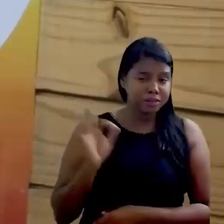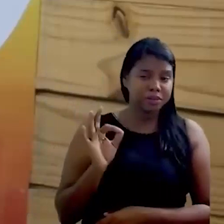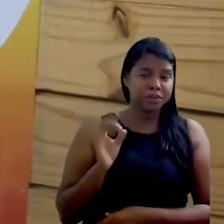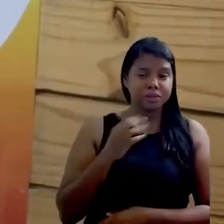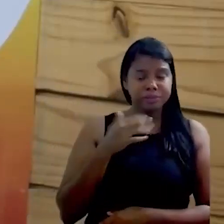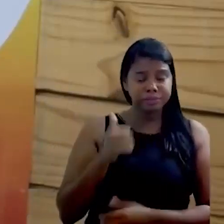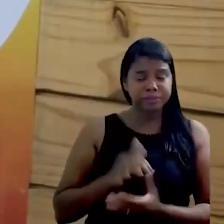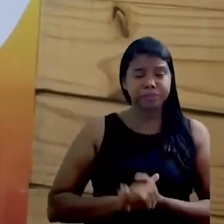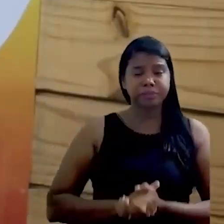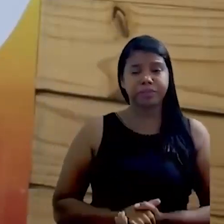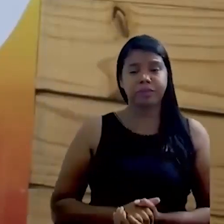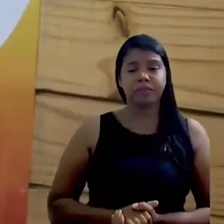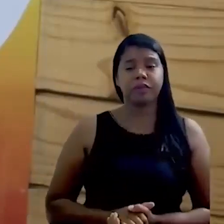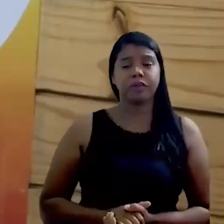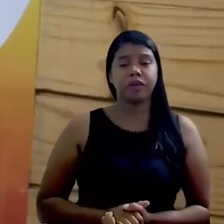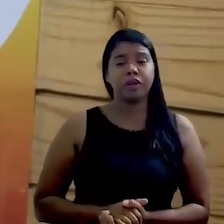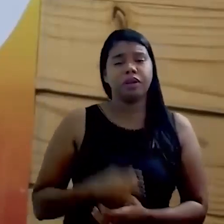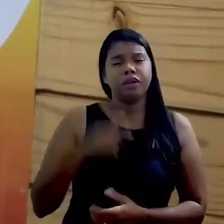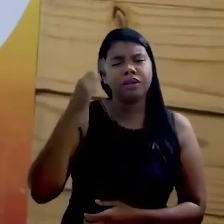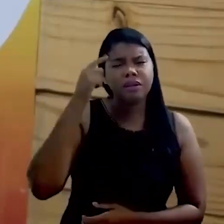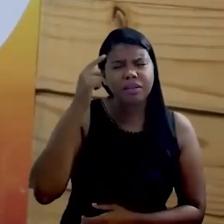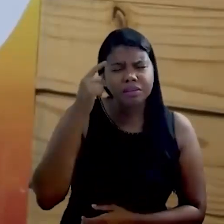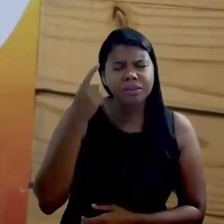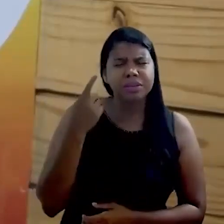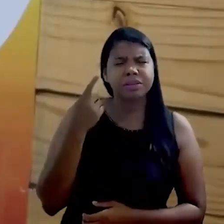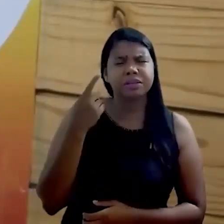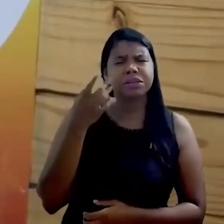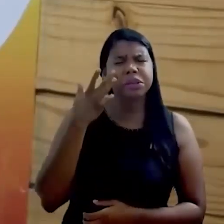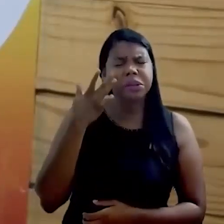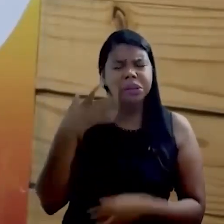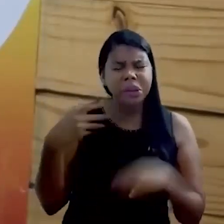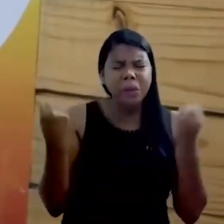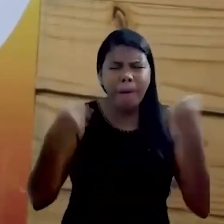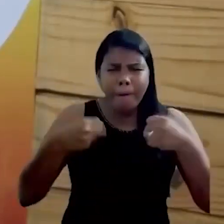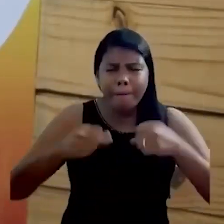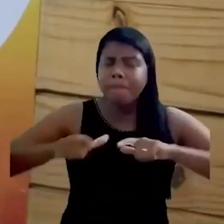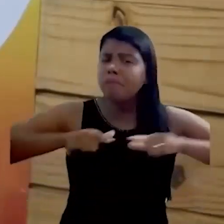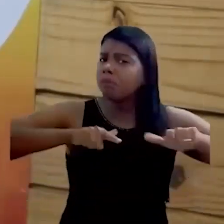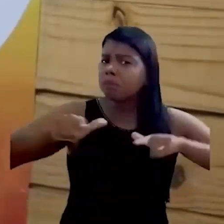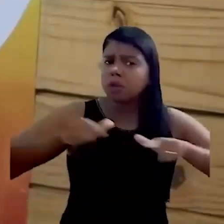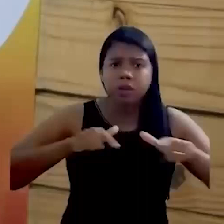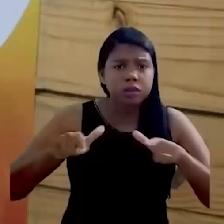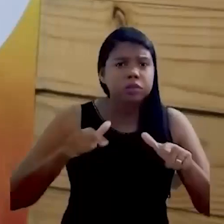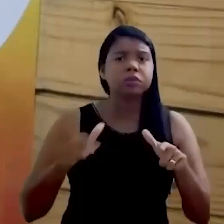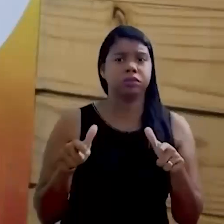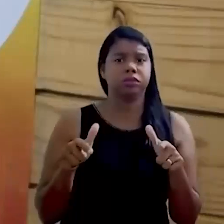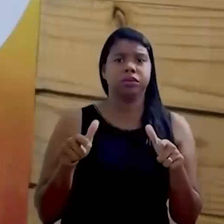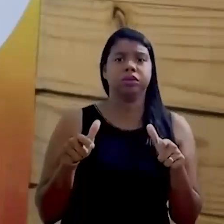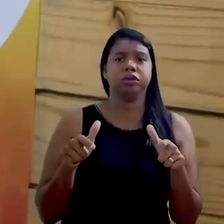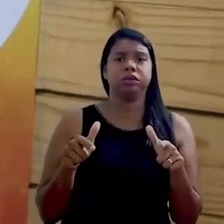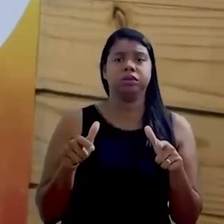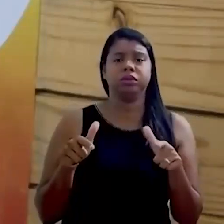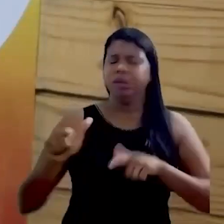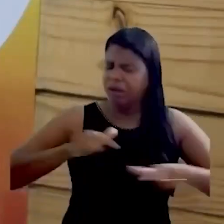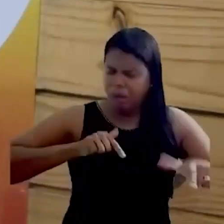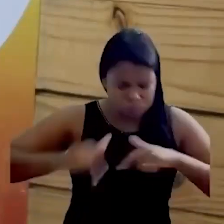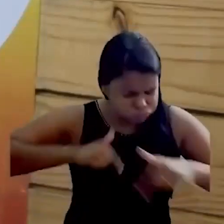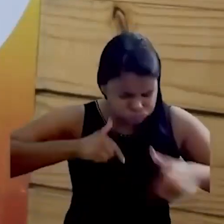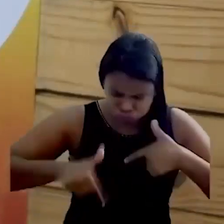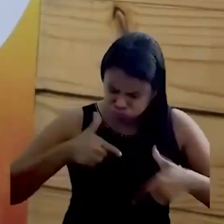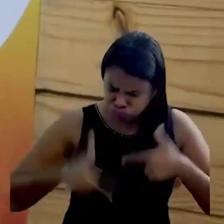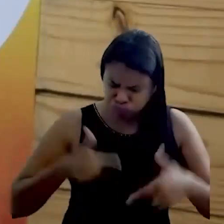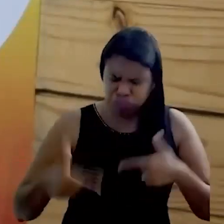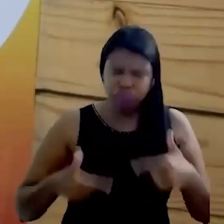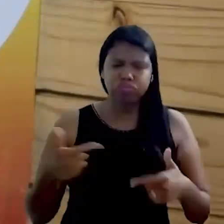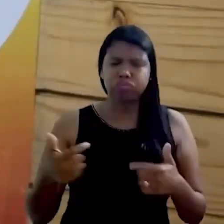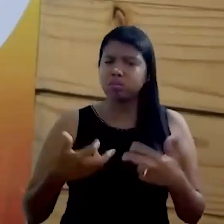vezes. E também repensar, olha, será que eu preciso trabalhar tanto? Porque acaba gerando um desequilíbrio, né? Você trabalha muito